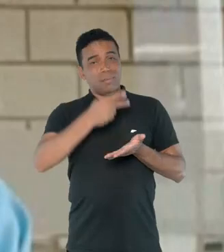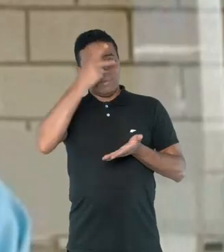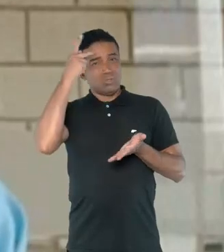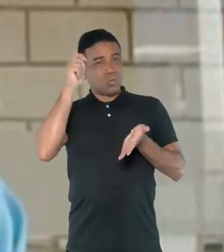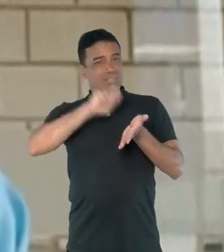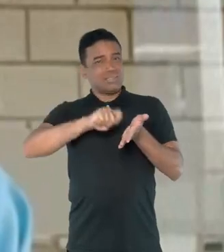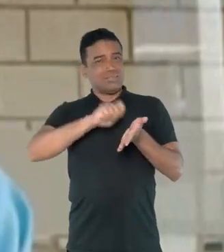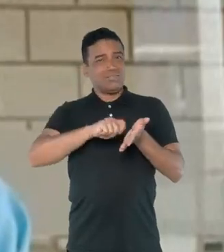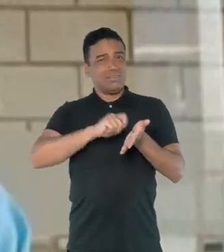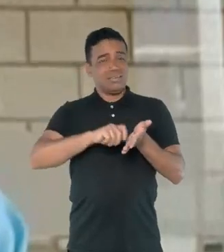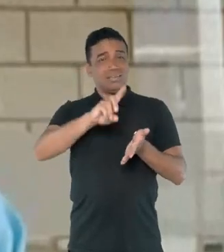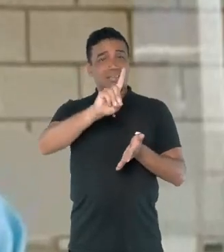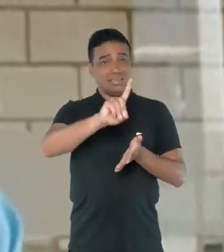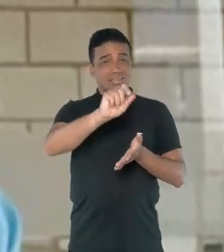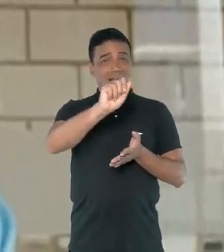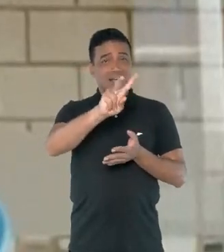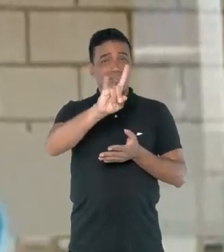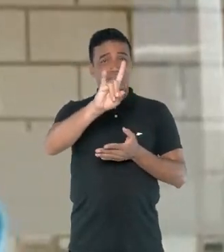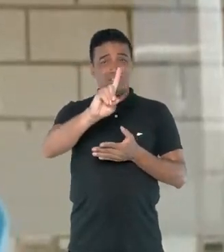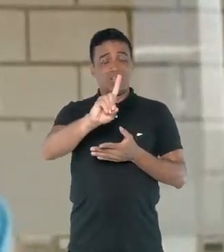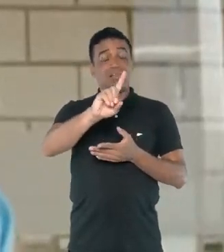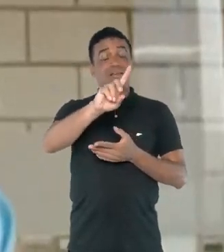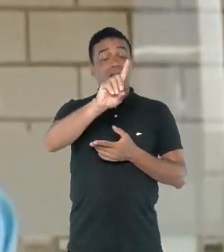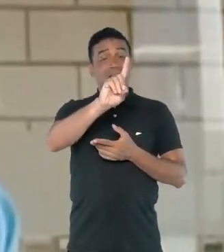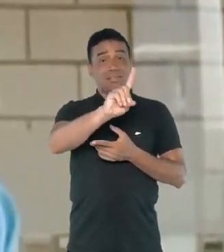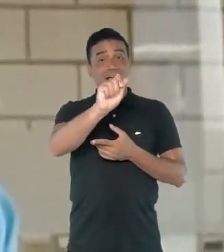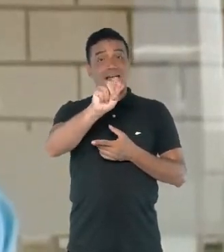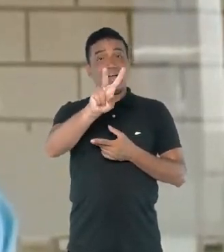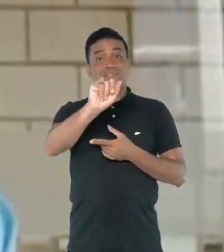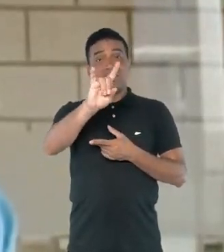era, né, o David Hume, que, de certa forma,